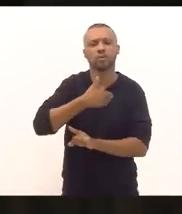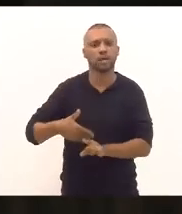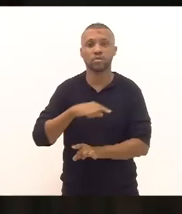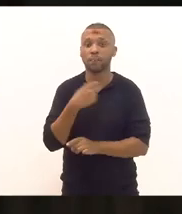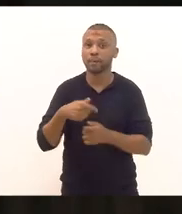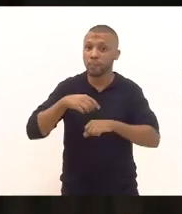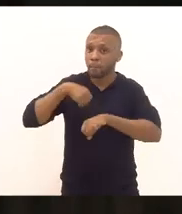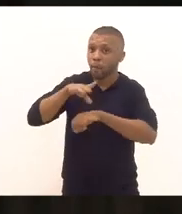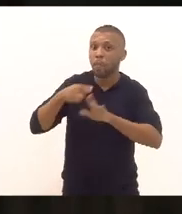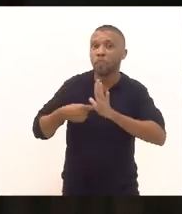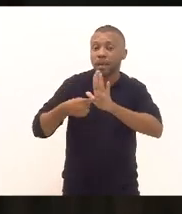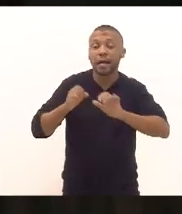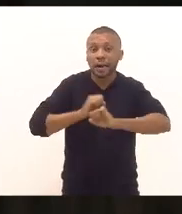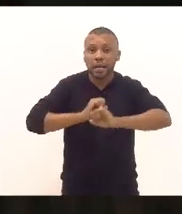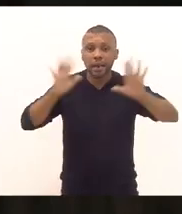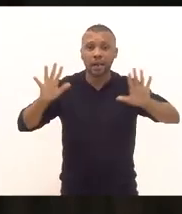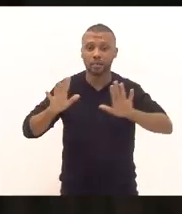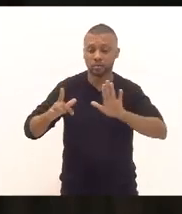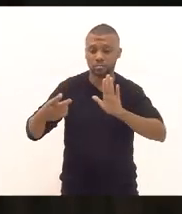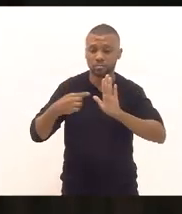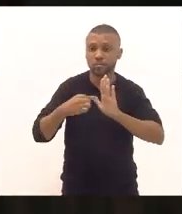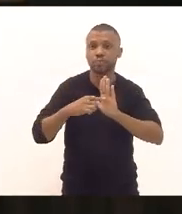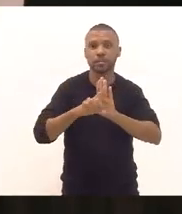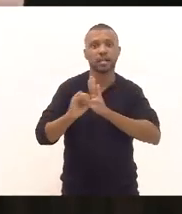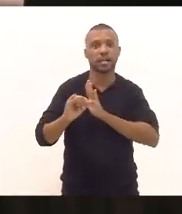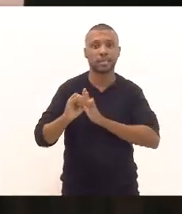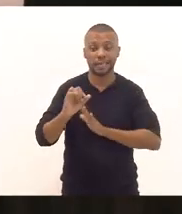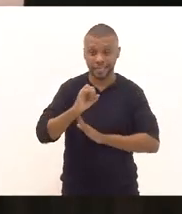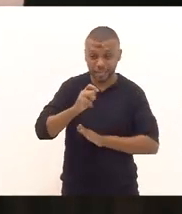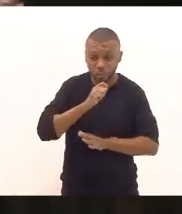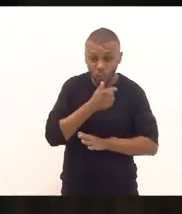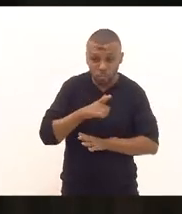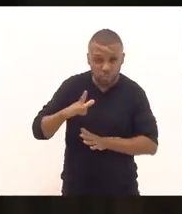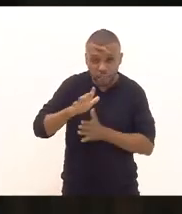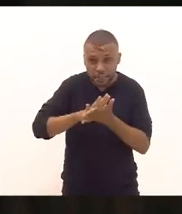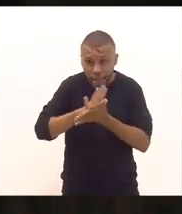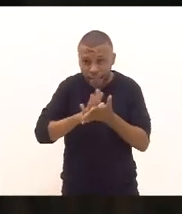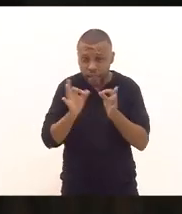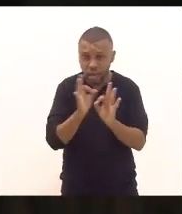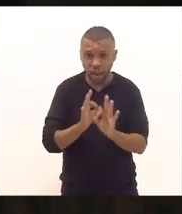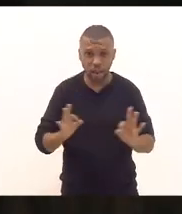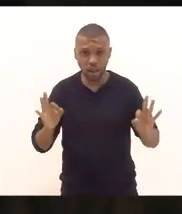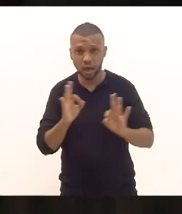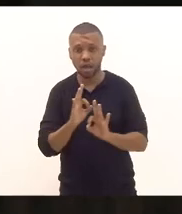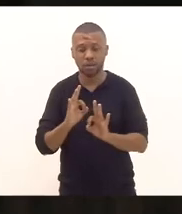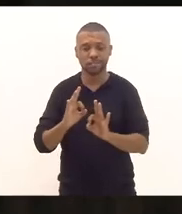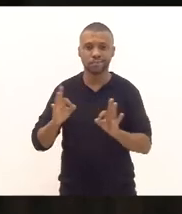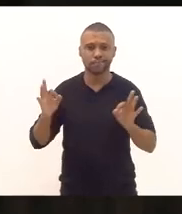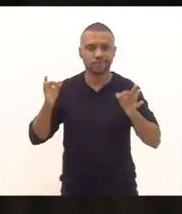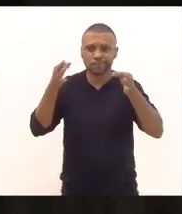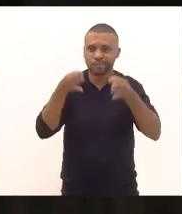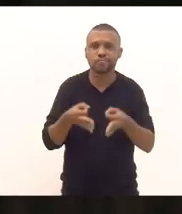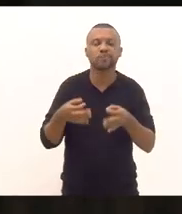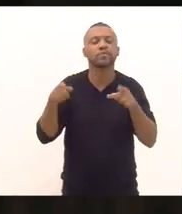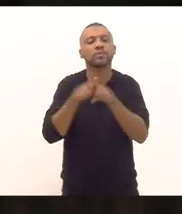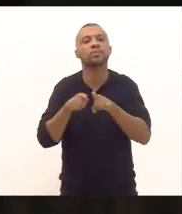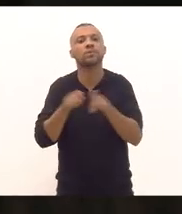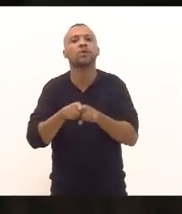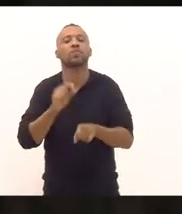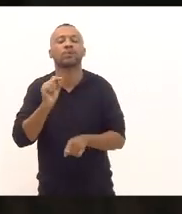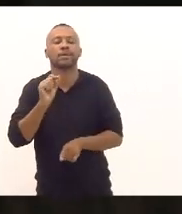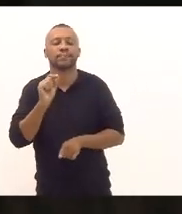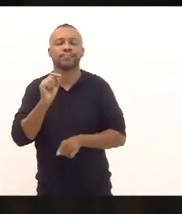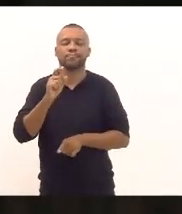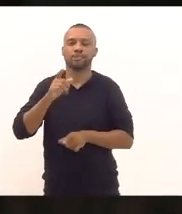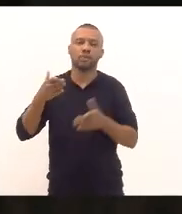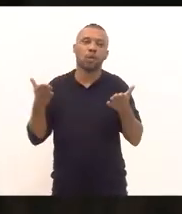claro e lê o que não está em lei a gente não tem clareza alguma e não se efetua haja vista também deputada